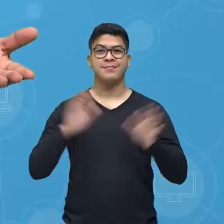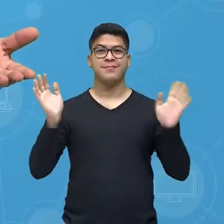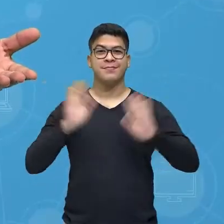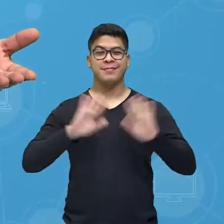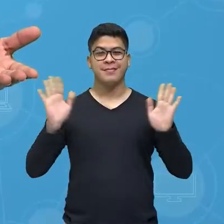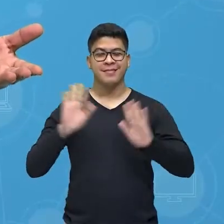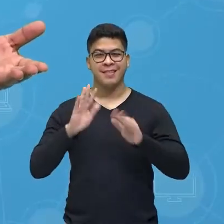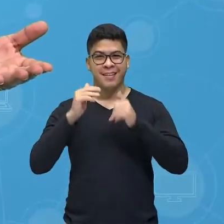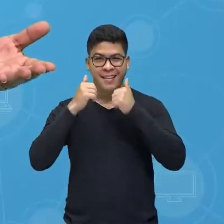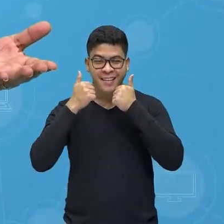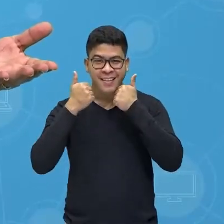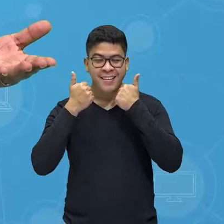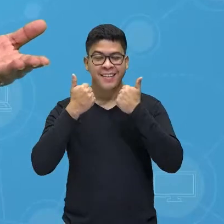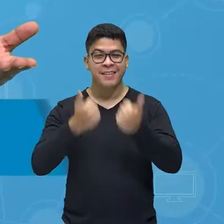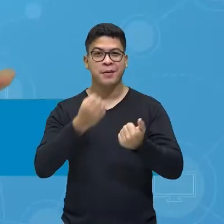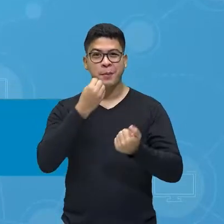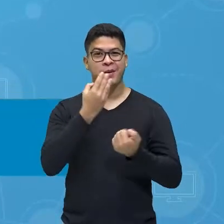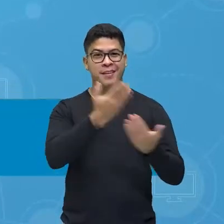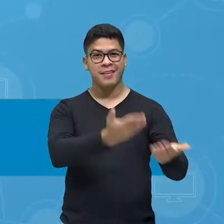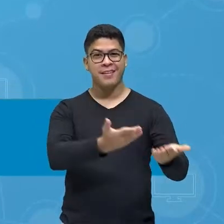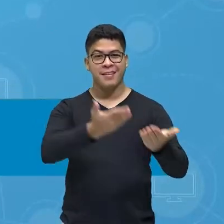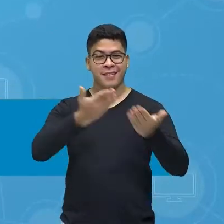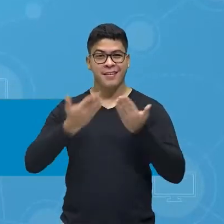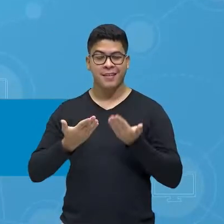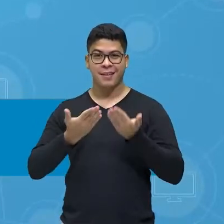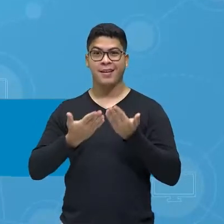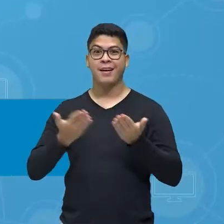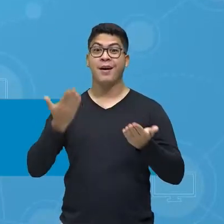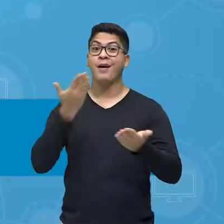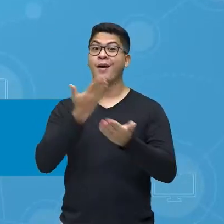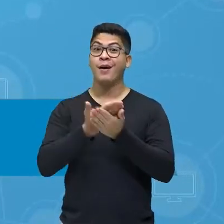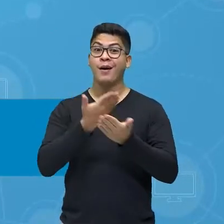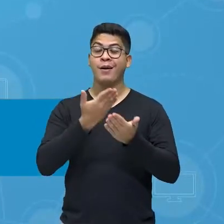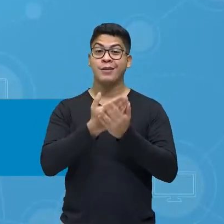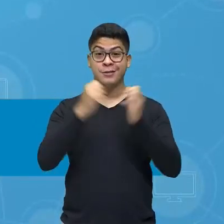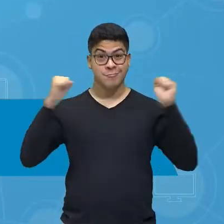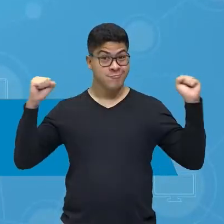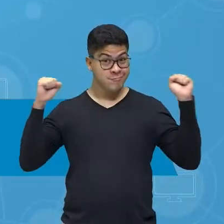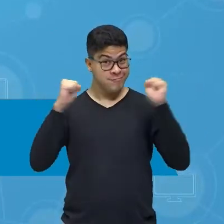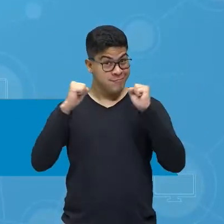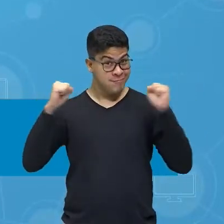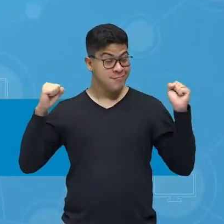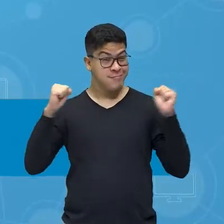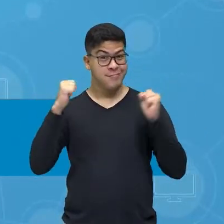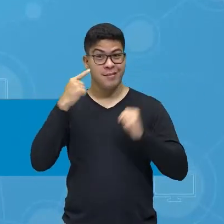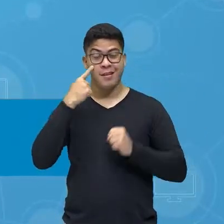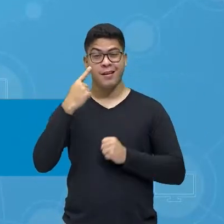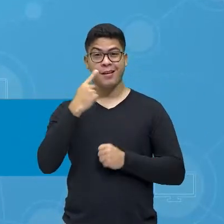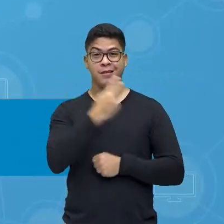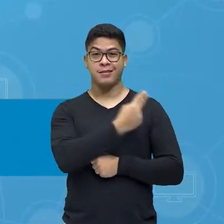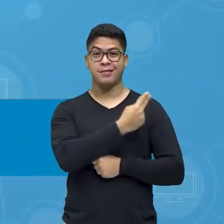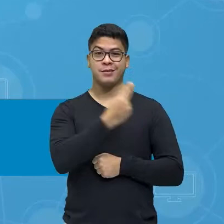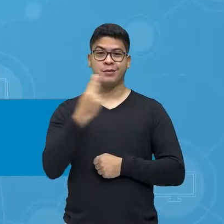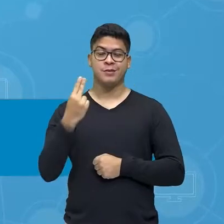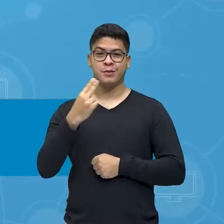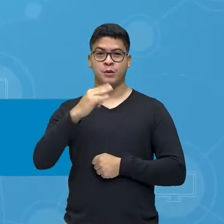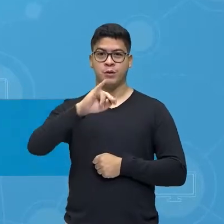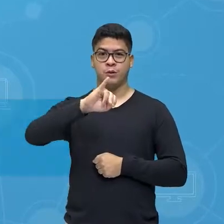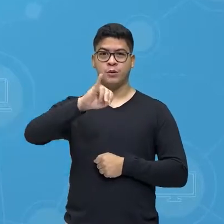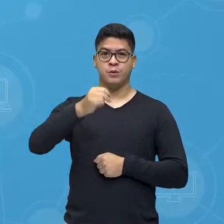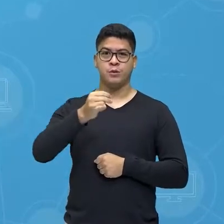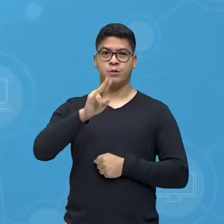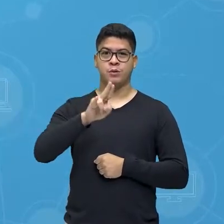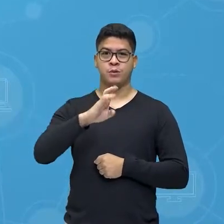Oi, gente! Sejam bem-vindos à nossa aula de Educação Física. Eu sou a professora Jucimara